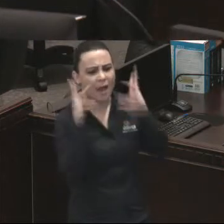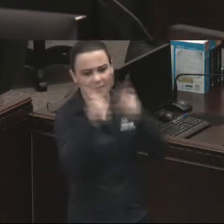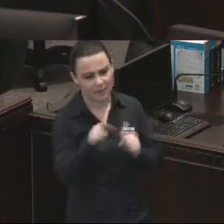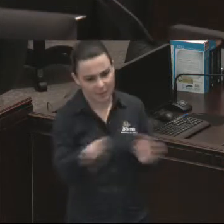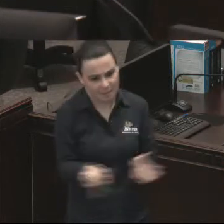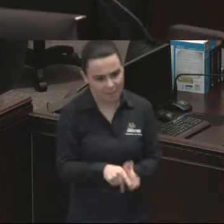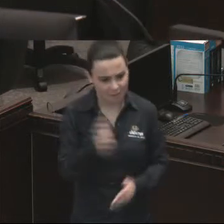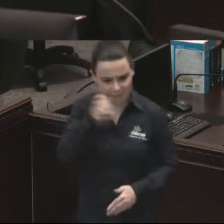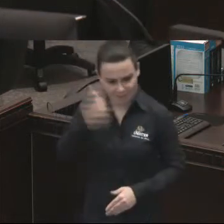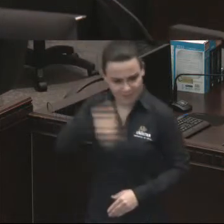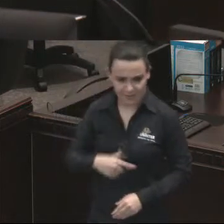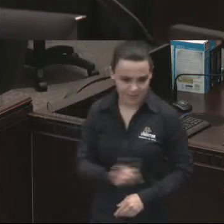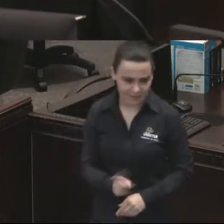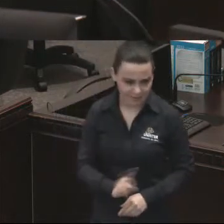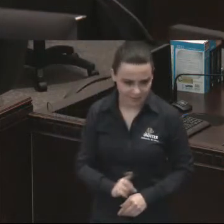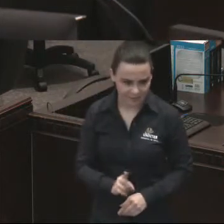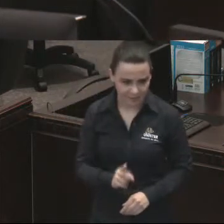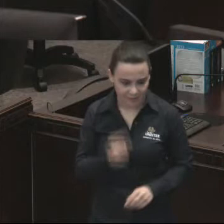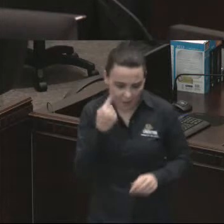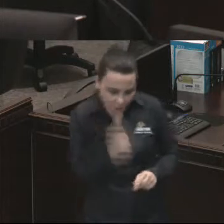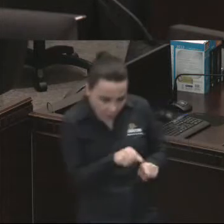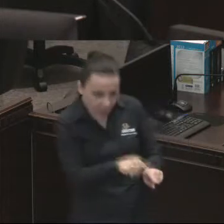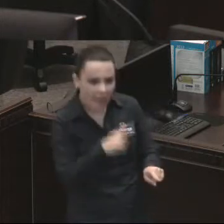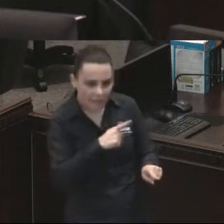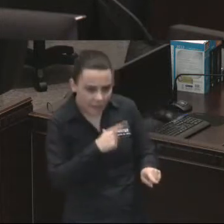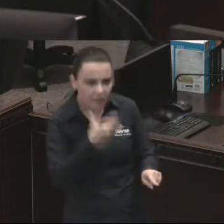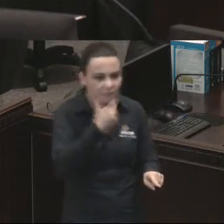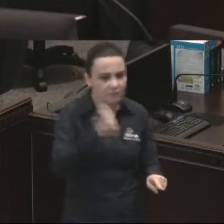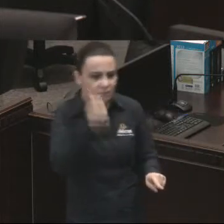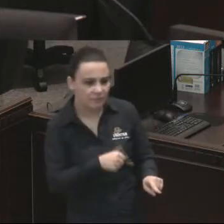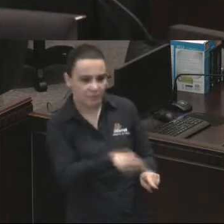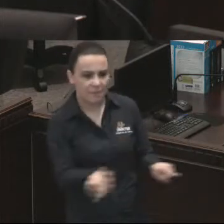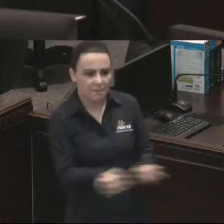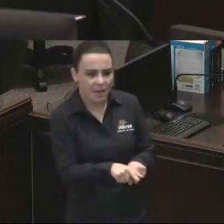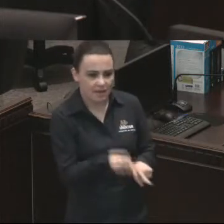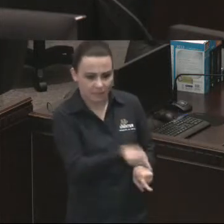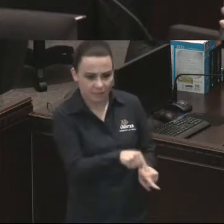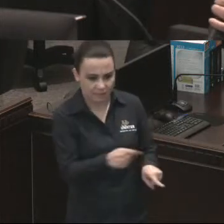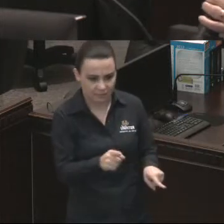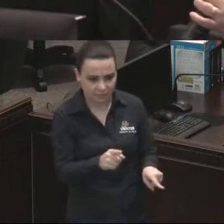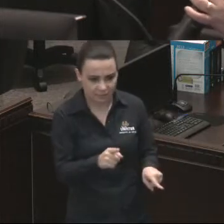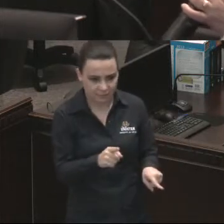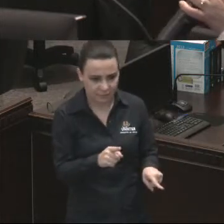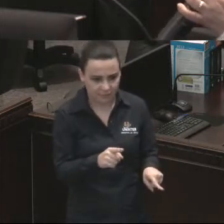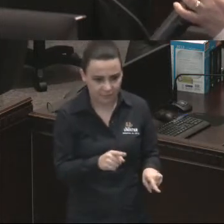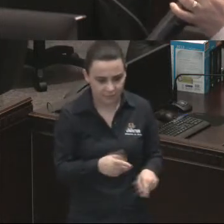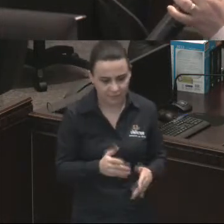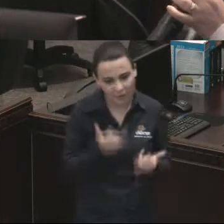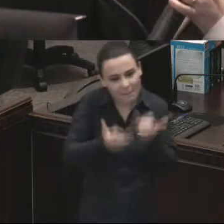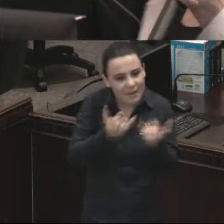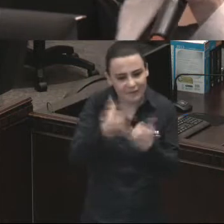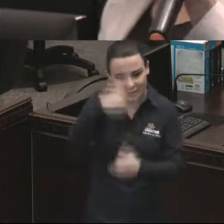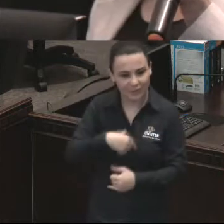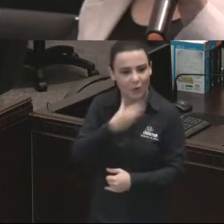comprovado nos animais, né, e sempre fica essa pergunta se... Porque a maioria dos tratamentos de